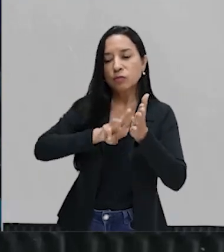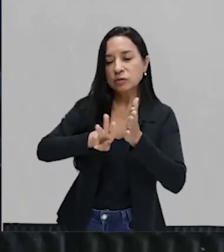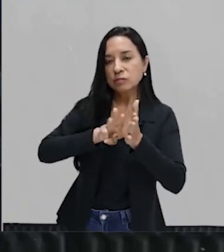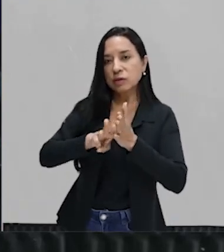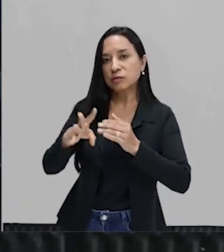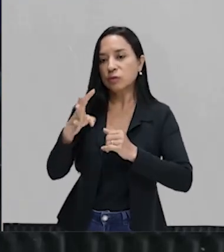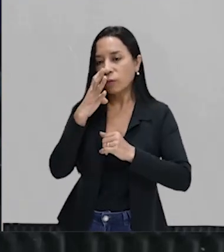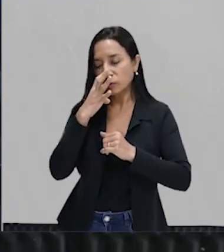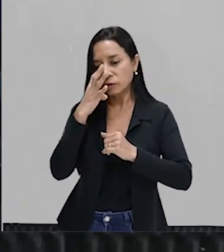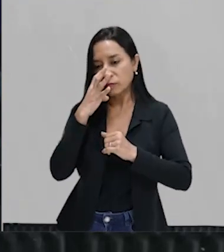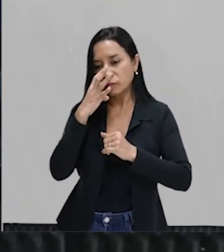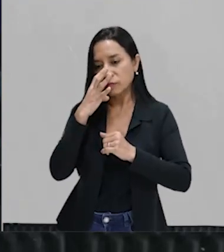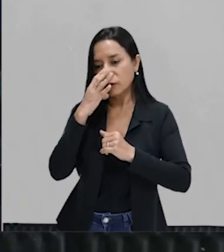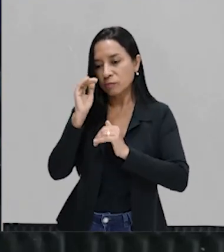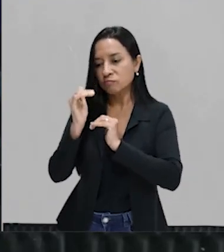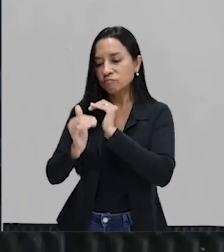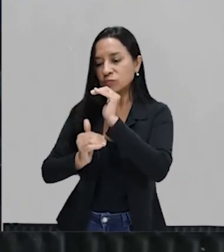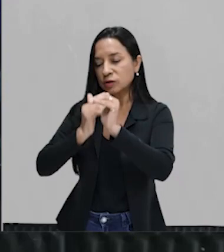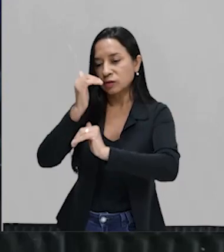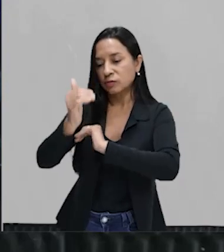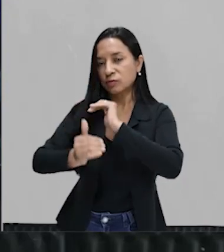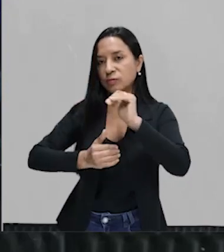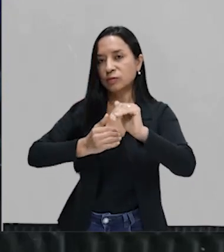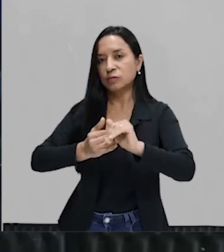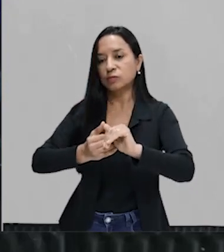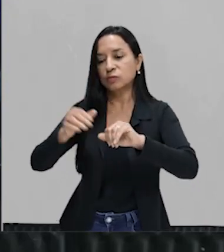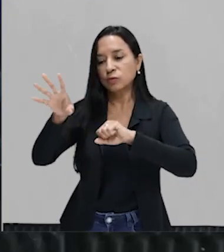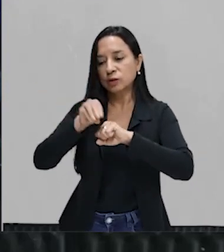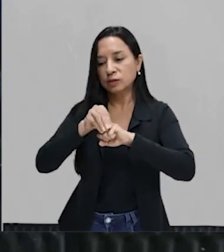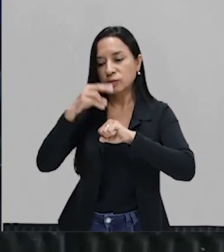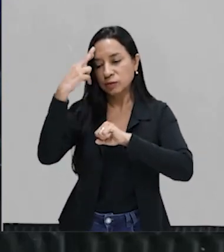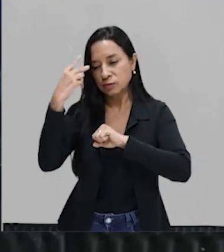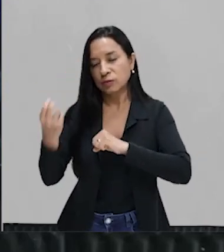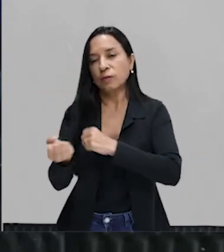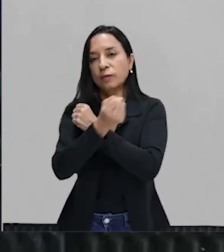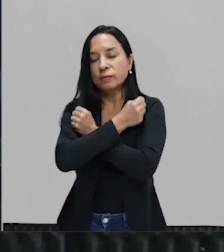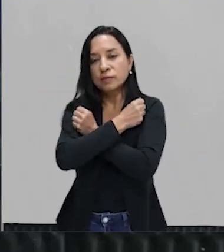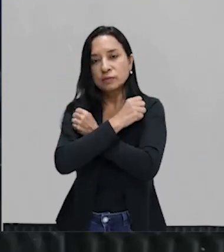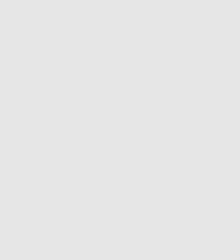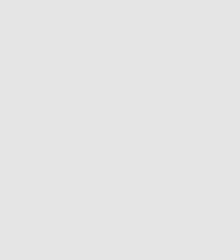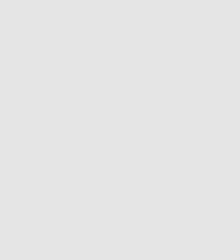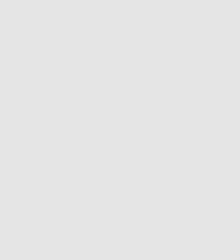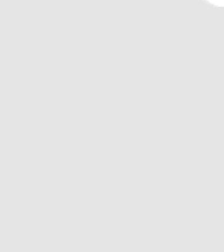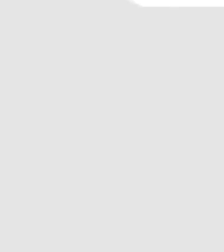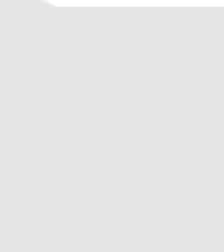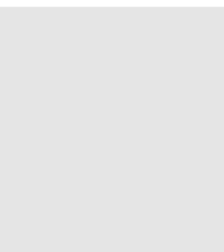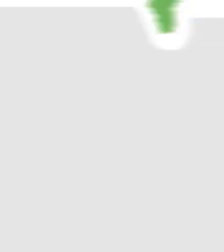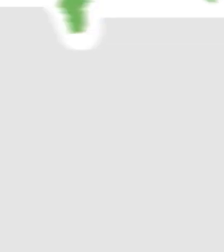observamos na construção do conhecimento histórico. Um grande abraço e até o nosso próximo encontro.